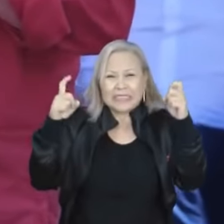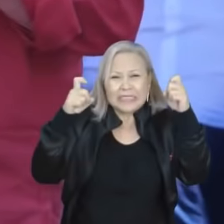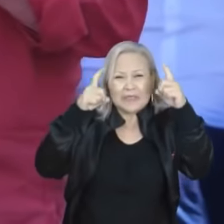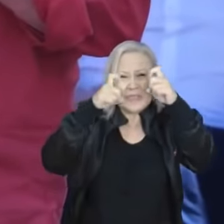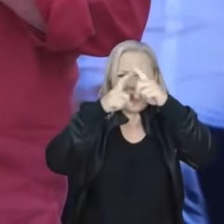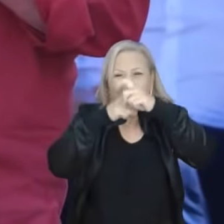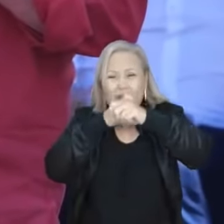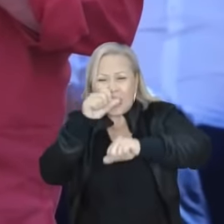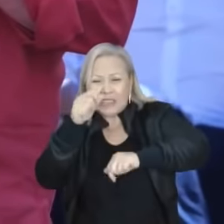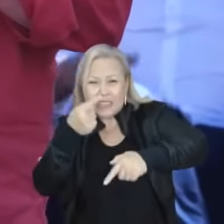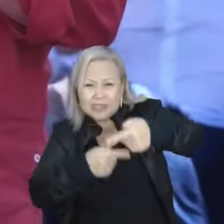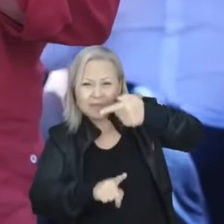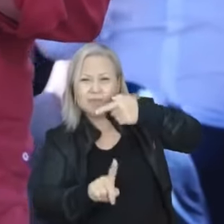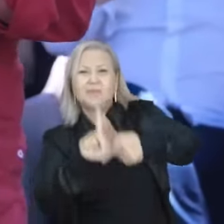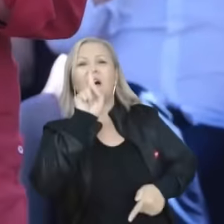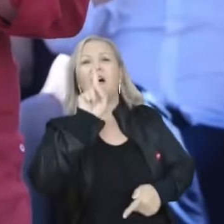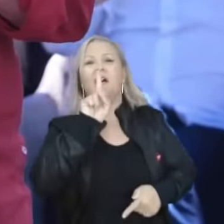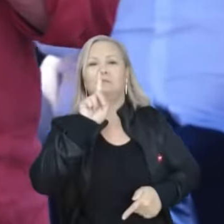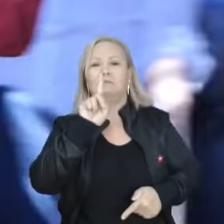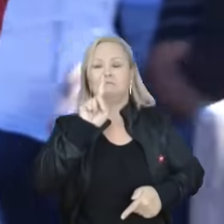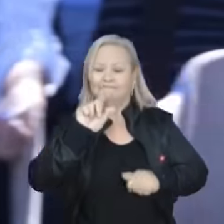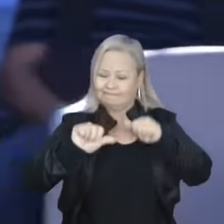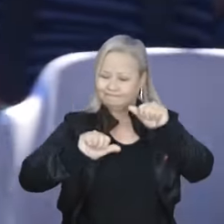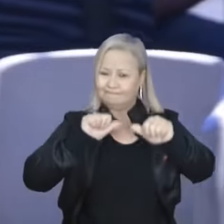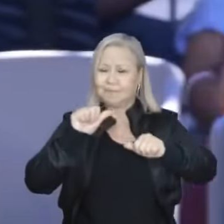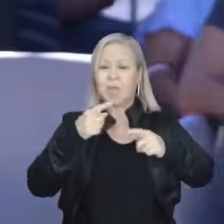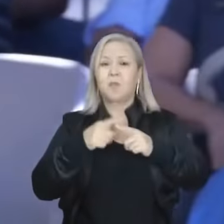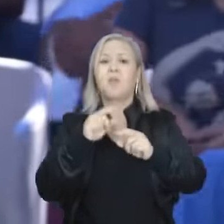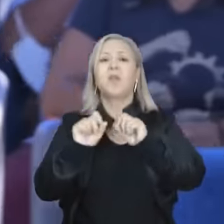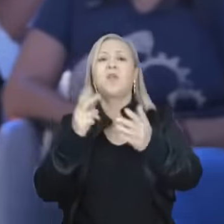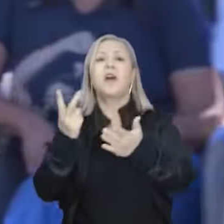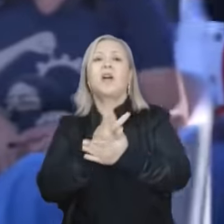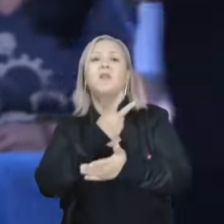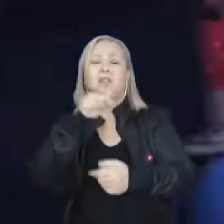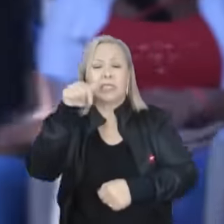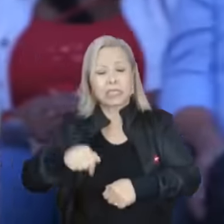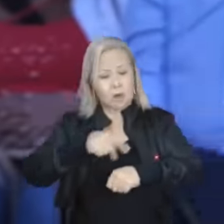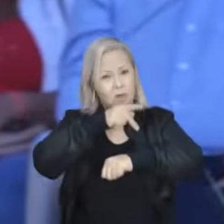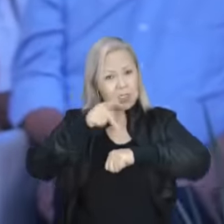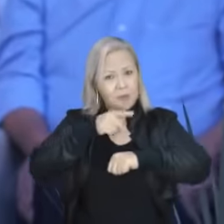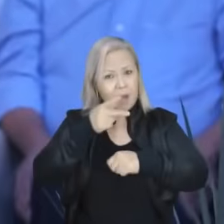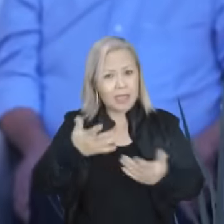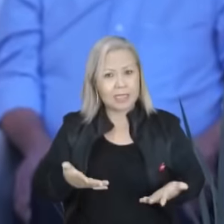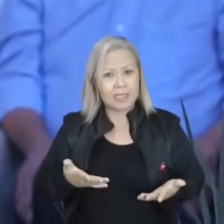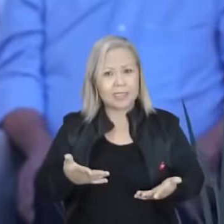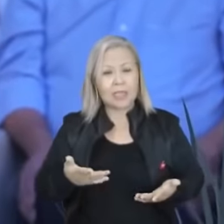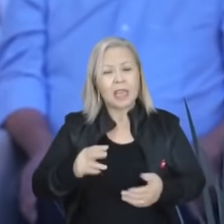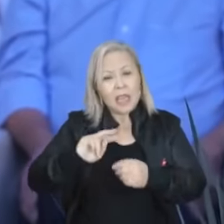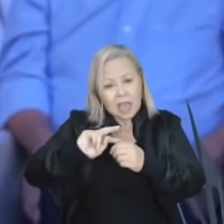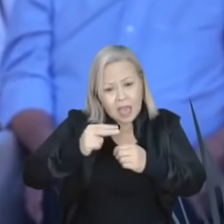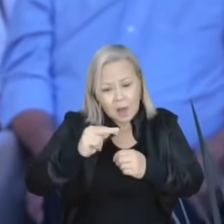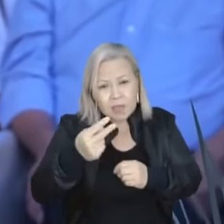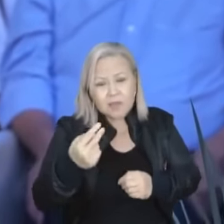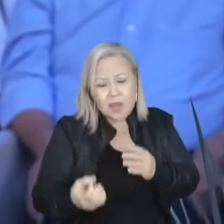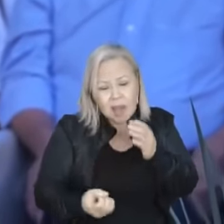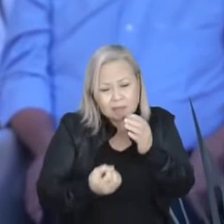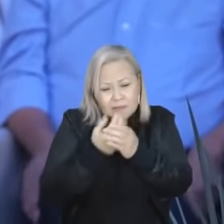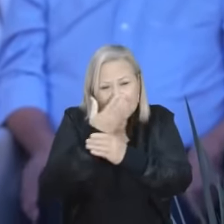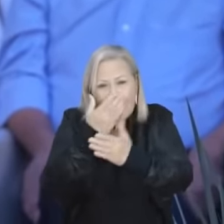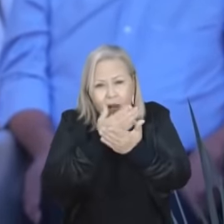mudá-la. Porque o que aconteceu neste país é o resultado da origem de uma